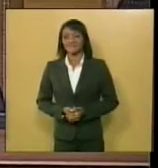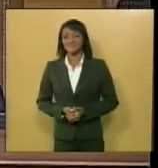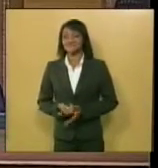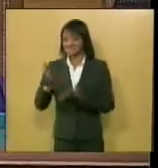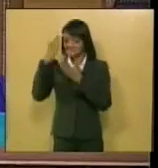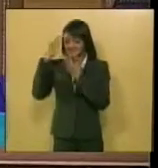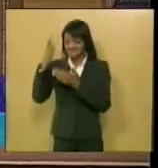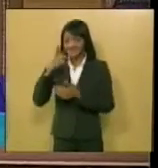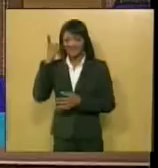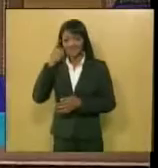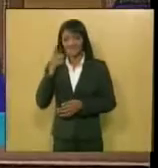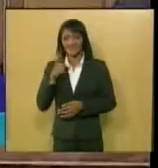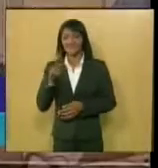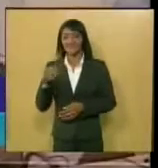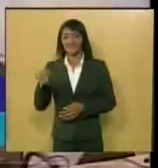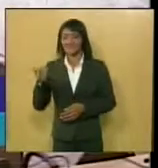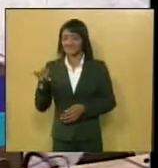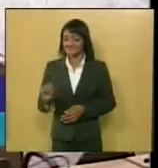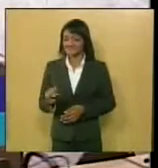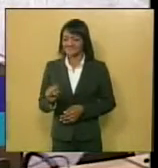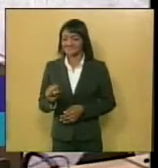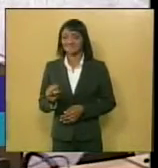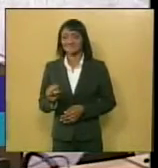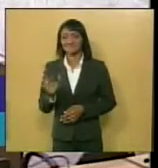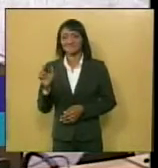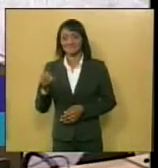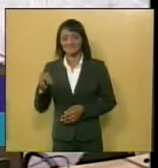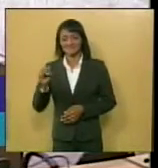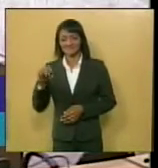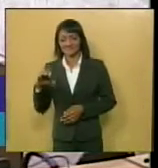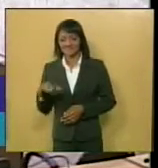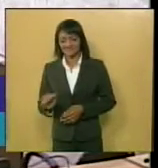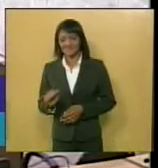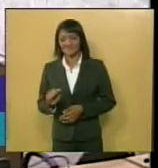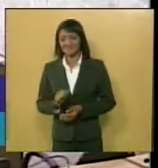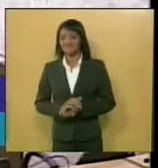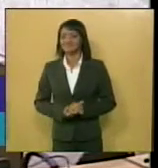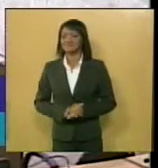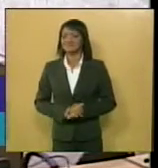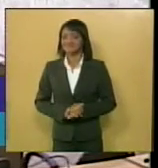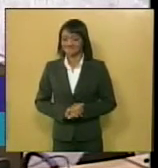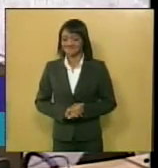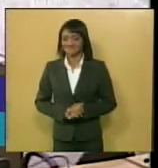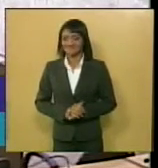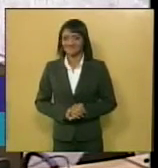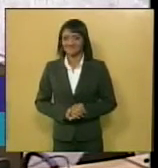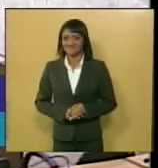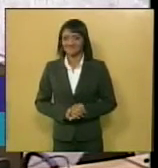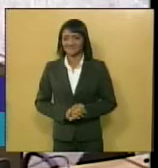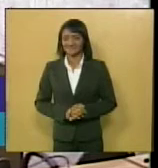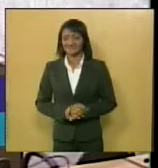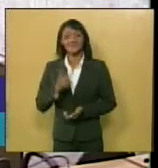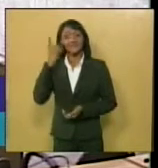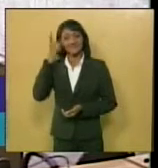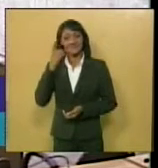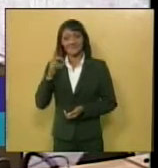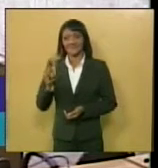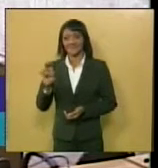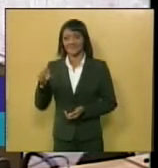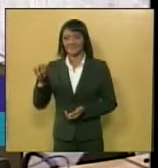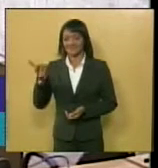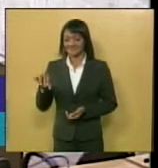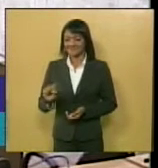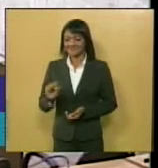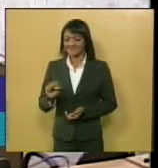Agradecer ao deputado Venâncio Fonseca, nesse momento, na mesa, fazendo parte, como primeiro secretário dessa casa. Deputado Venâncio, estamos